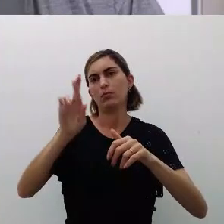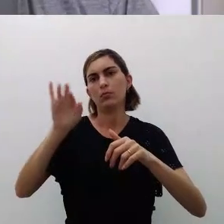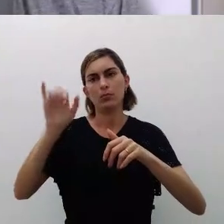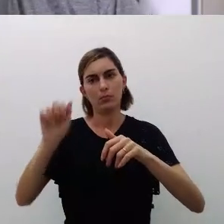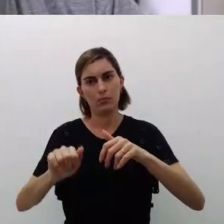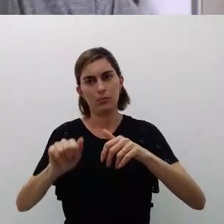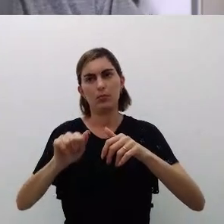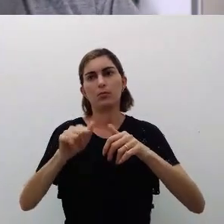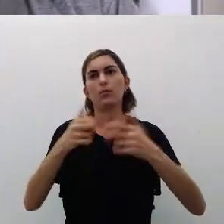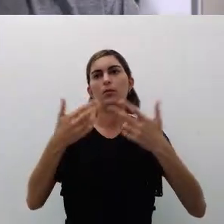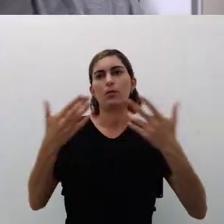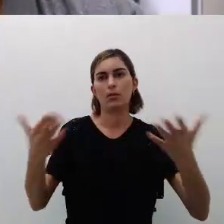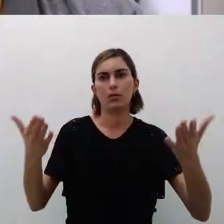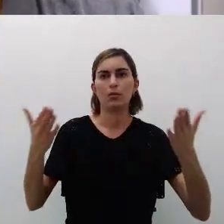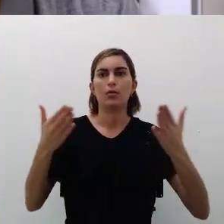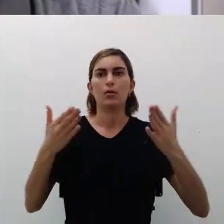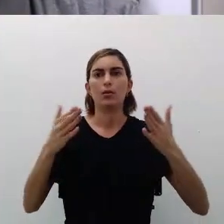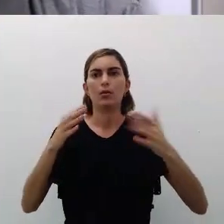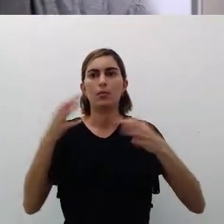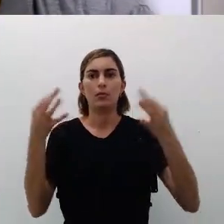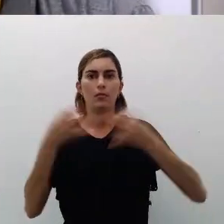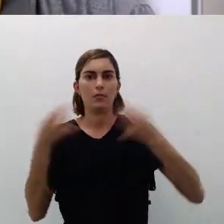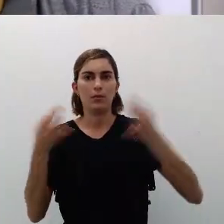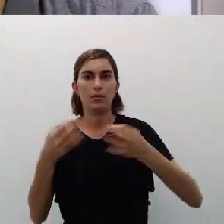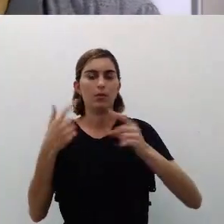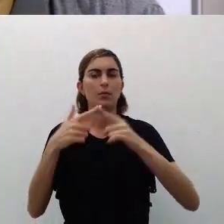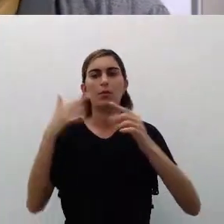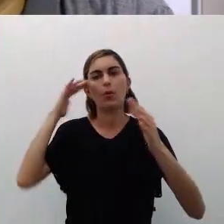a perfeita, porque segue medidas da